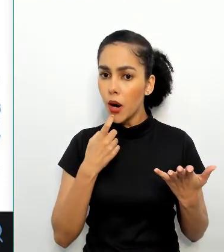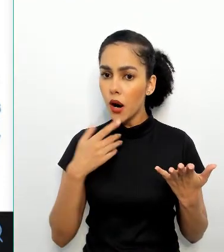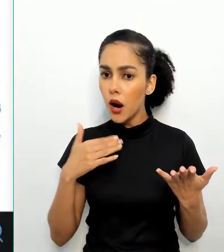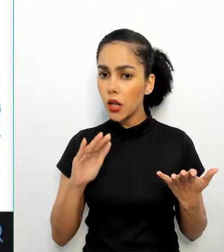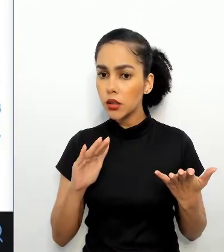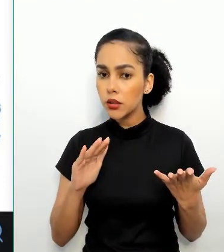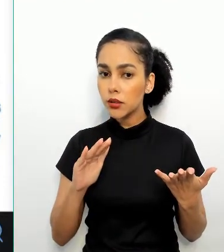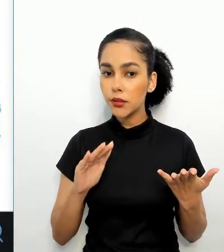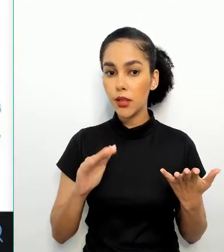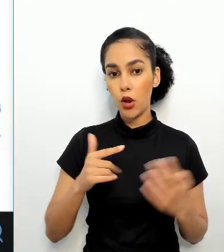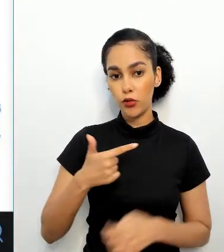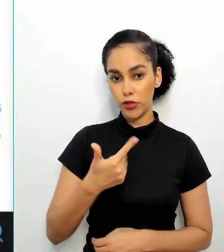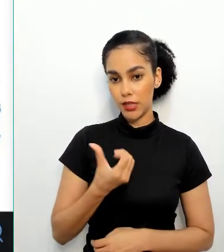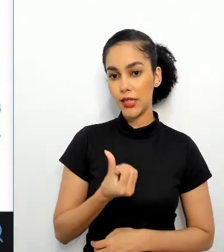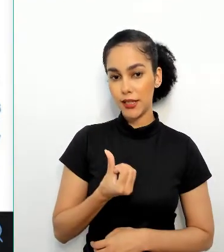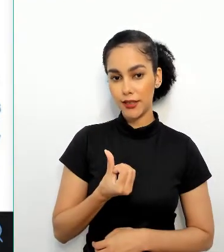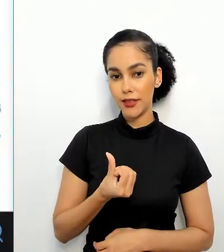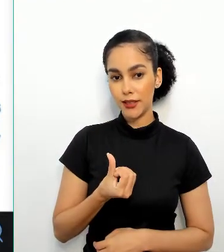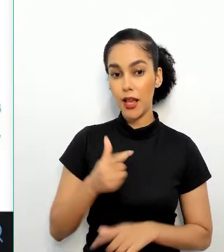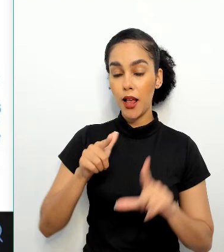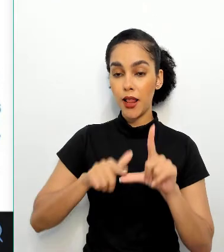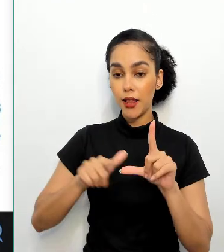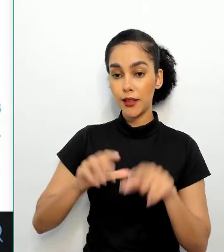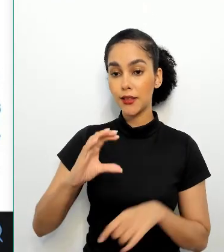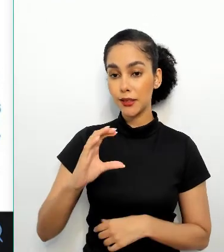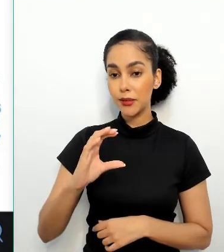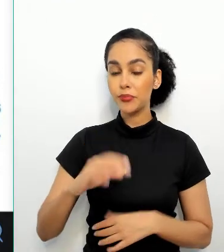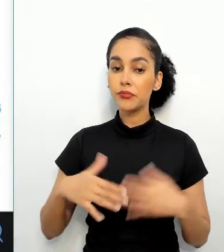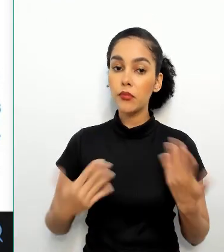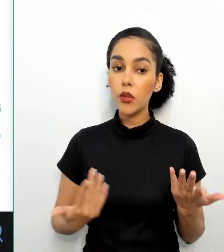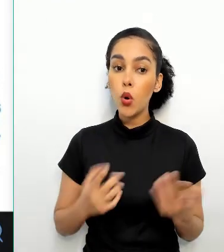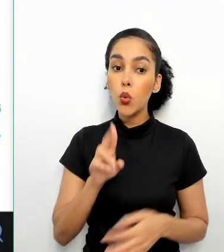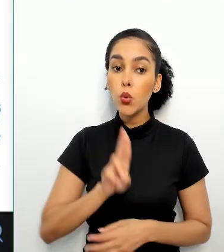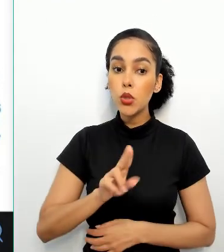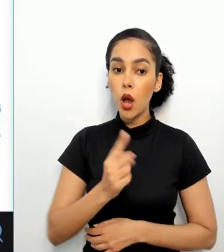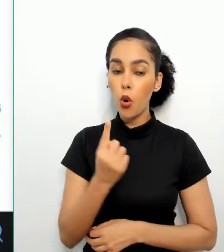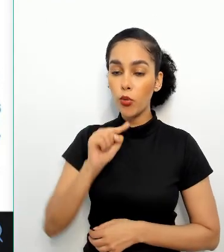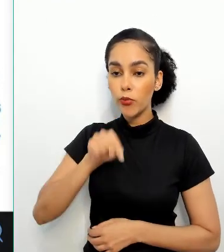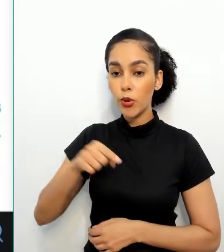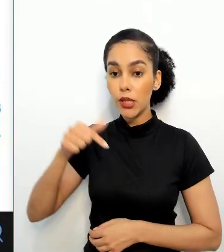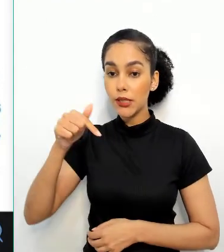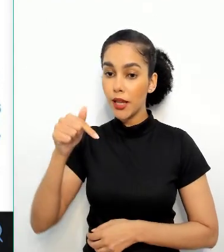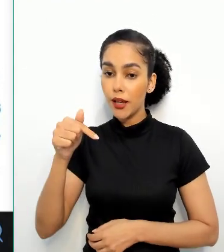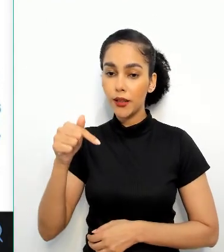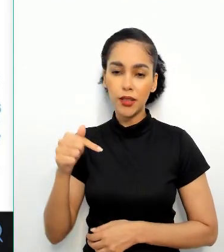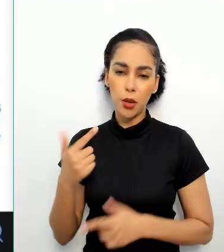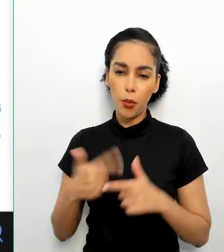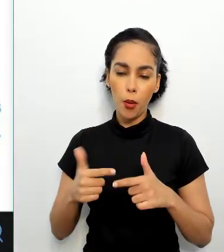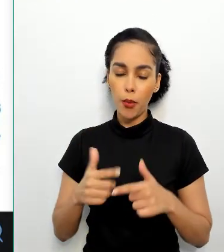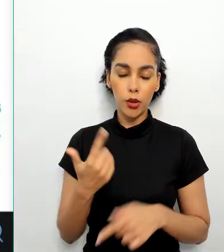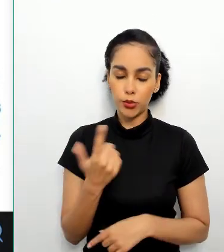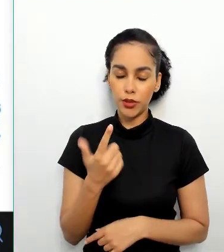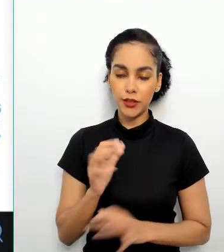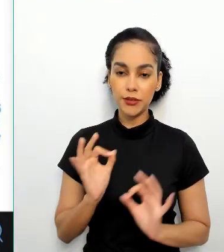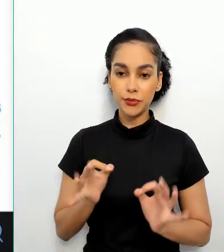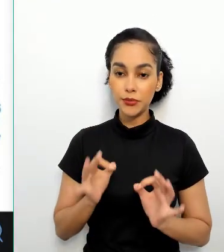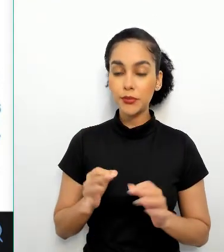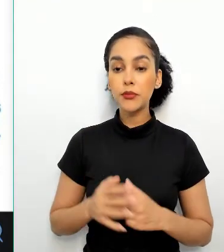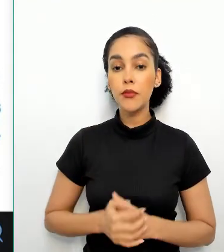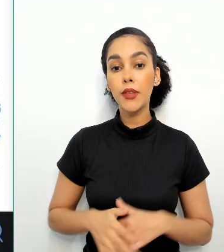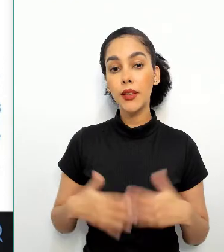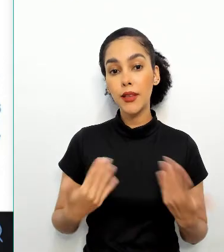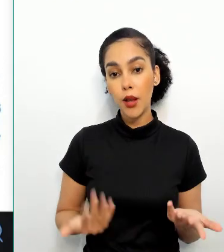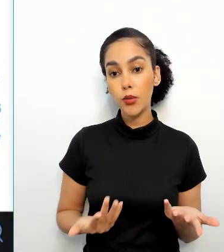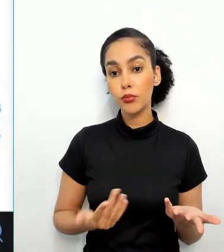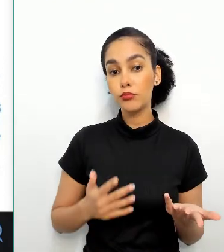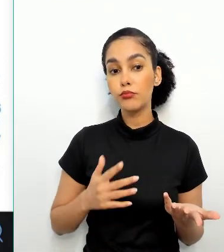25,5. O valor mais próximo é o 26. Tá? Perceba que usar 1,7 não teve prejuízo nenhum, os valores estavam muito